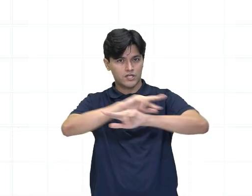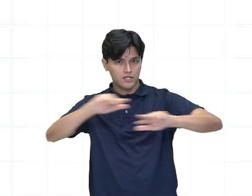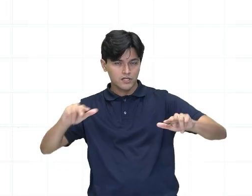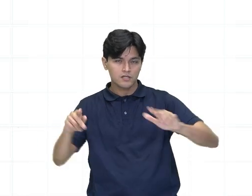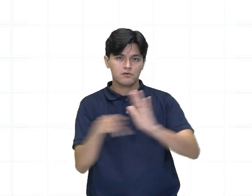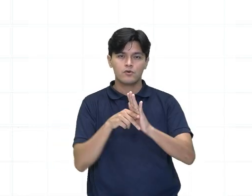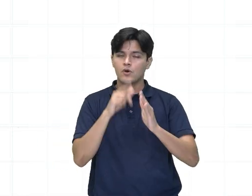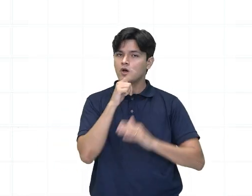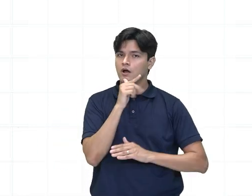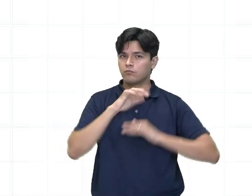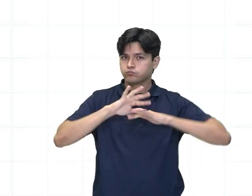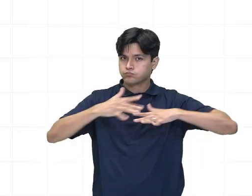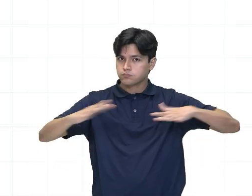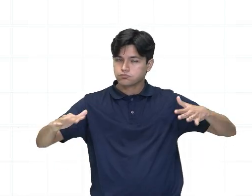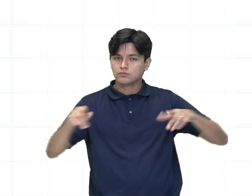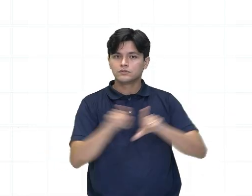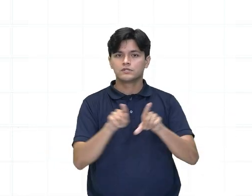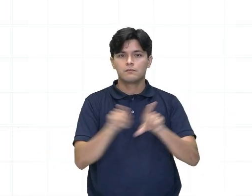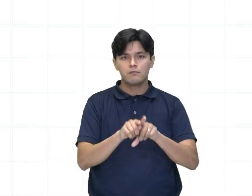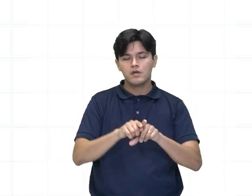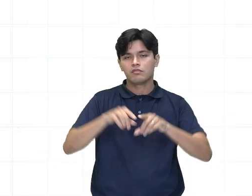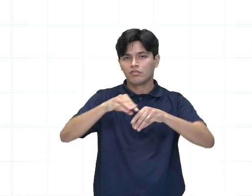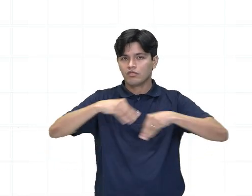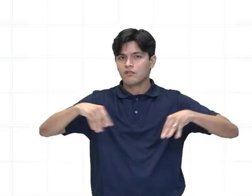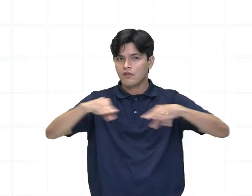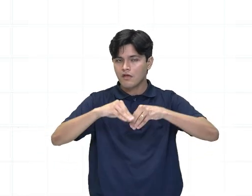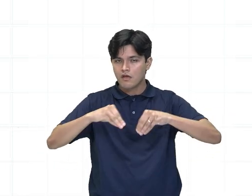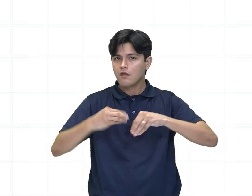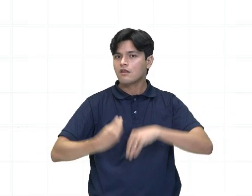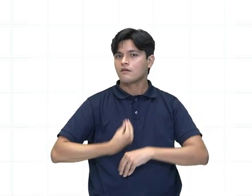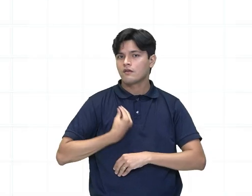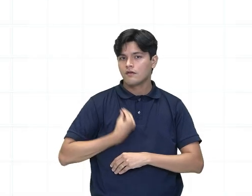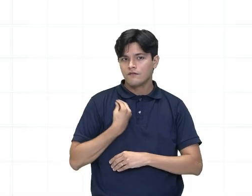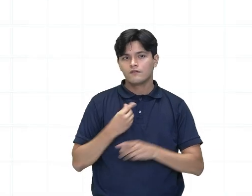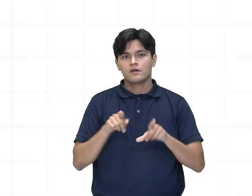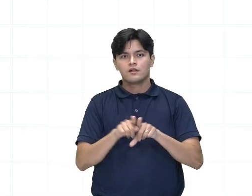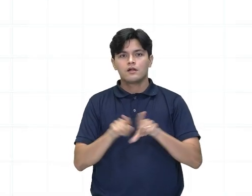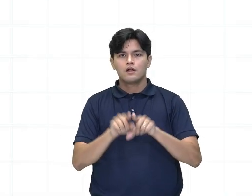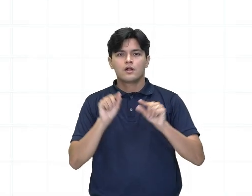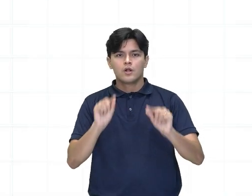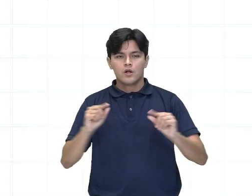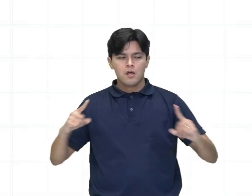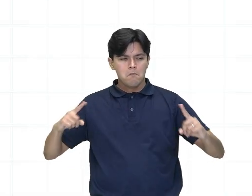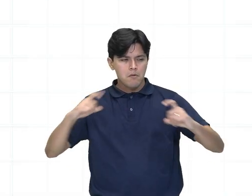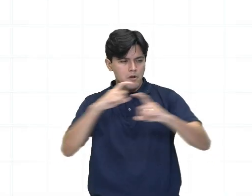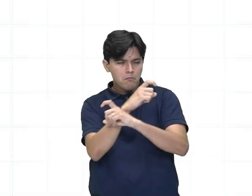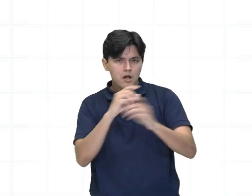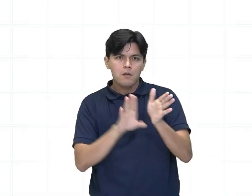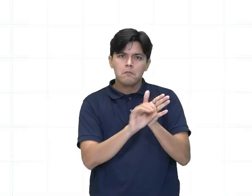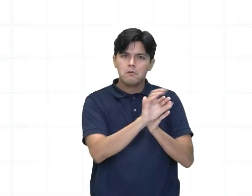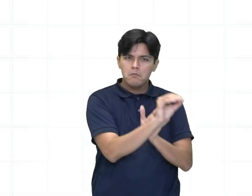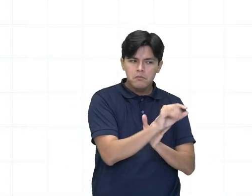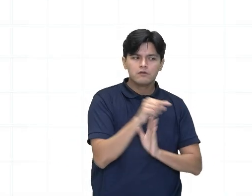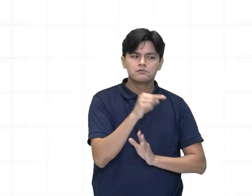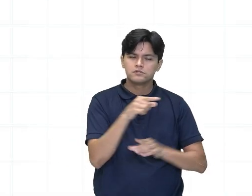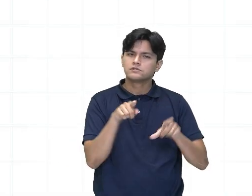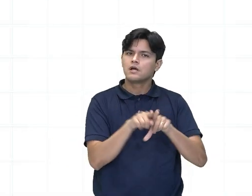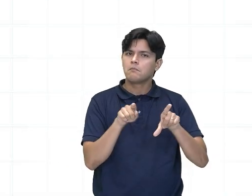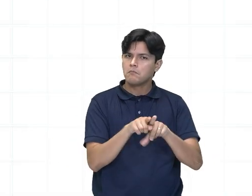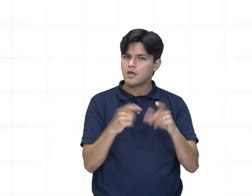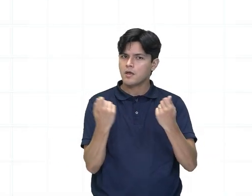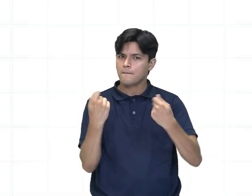os micro-organismos, dependem da filtragem eficaz da radiação ultravioleta